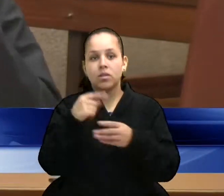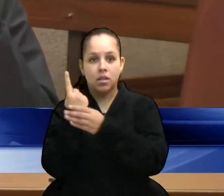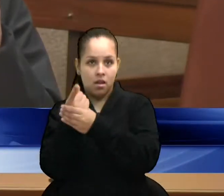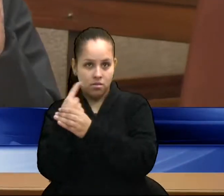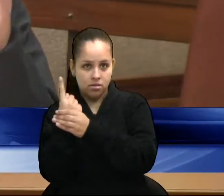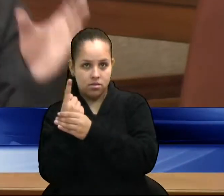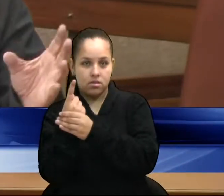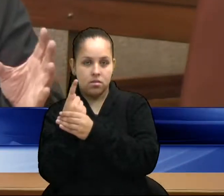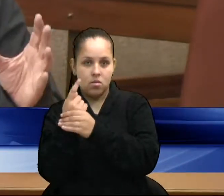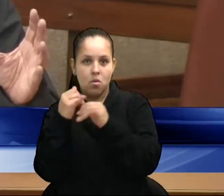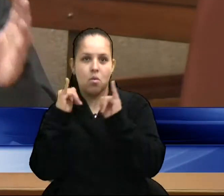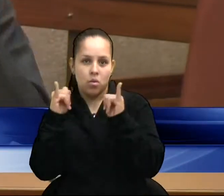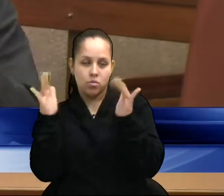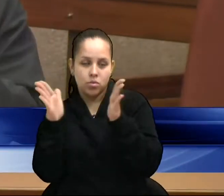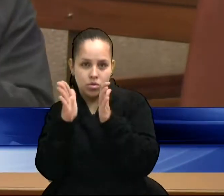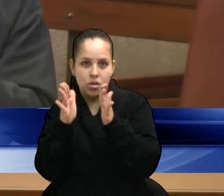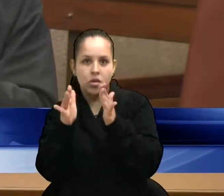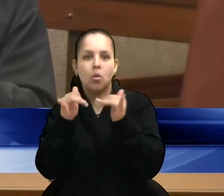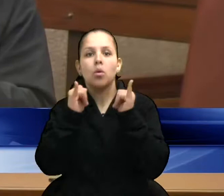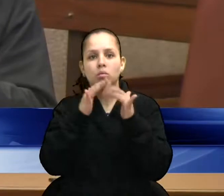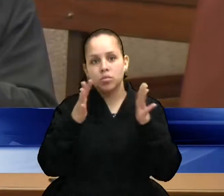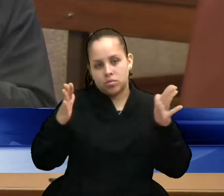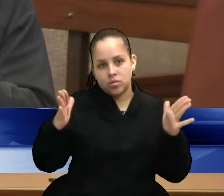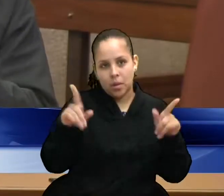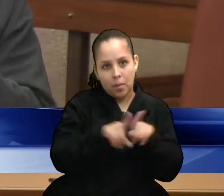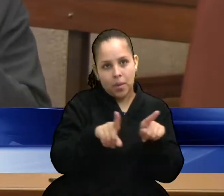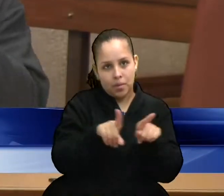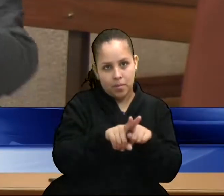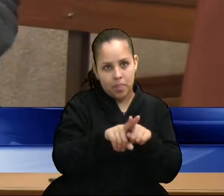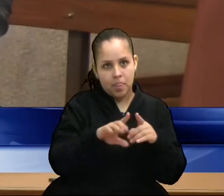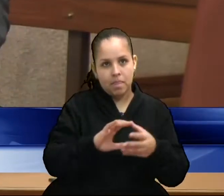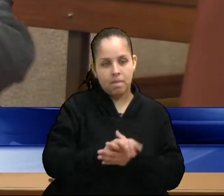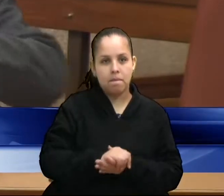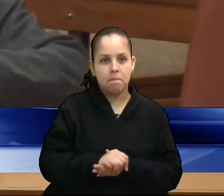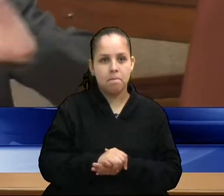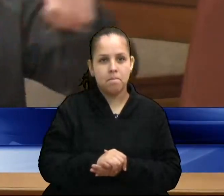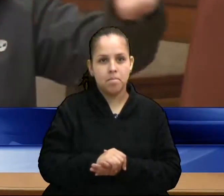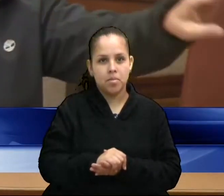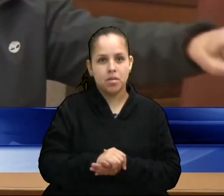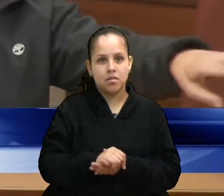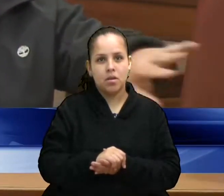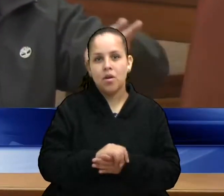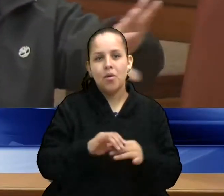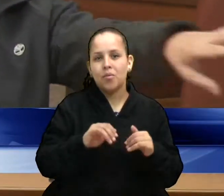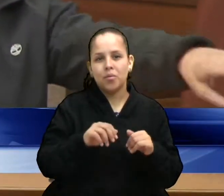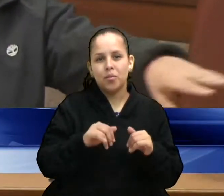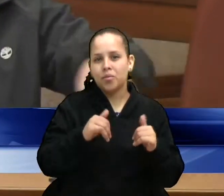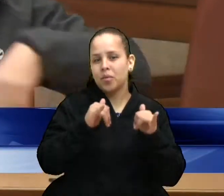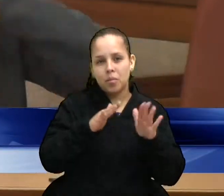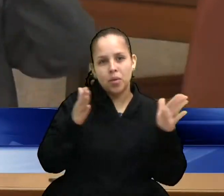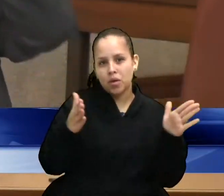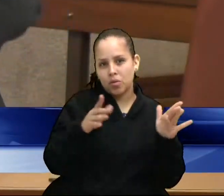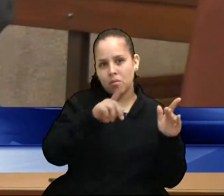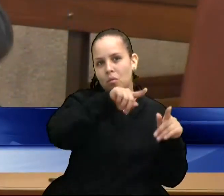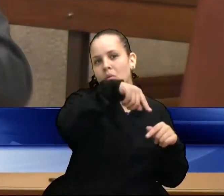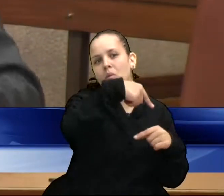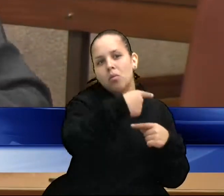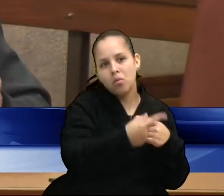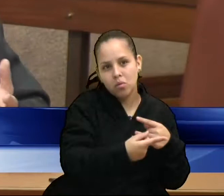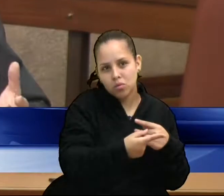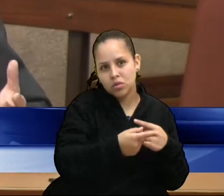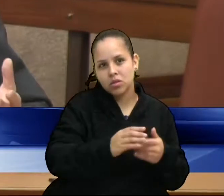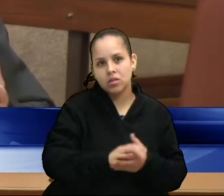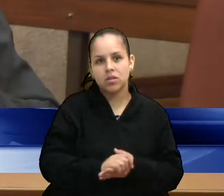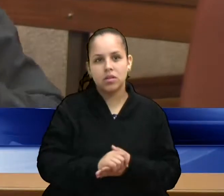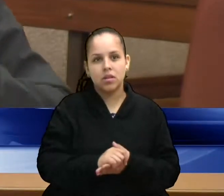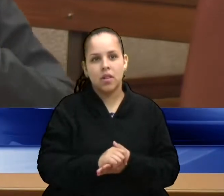né? O táxi lotação e o transporte coletivo. Já o fretamento é outro tipo de regulamentação, é uma lei municipal, é de iniciativa